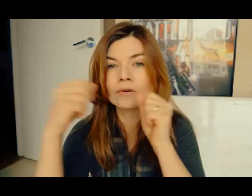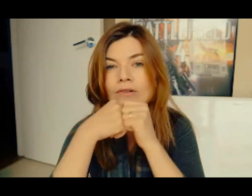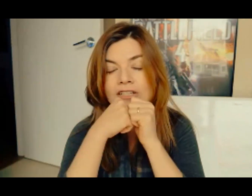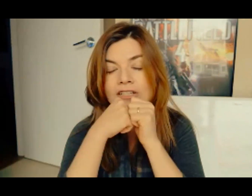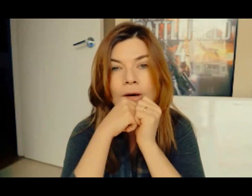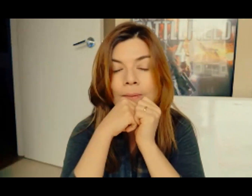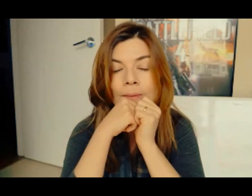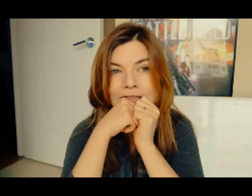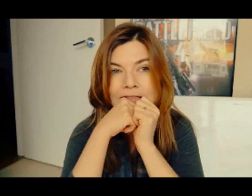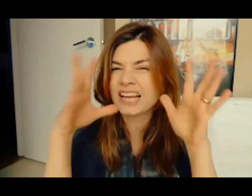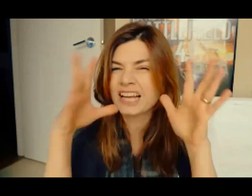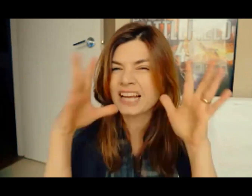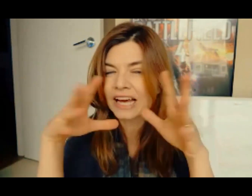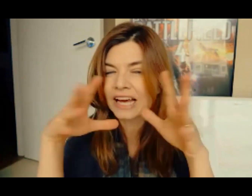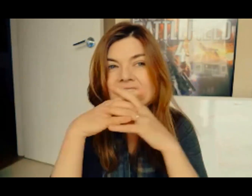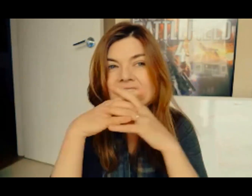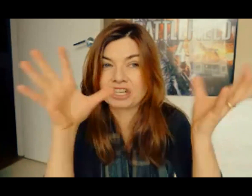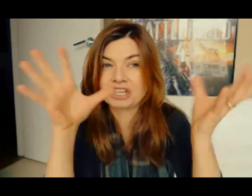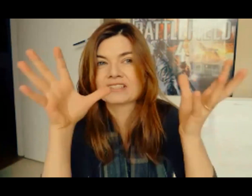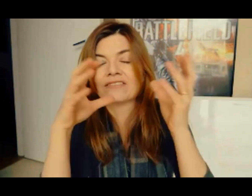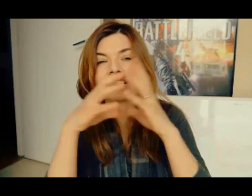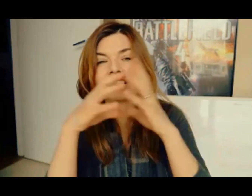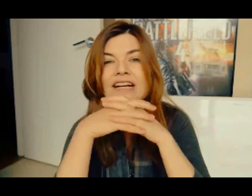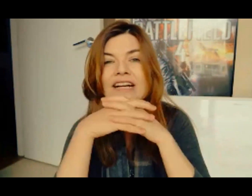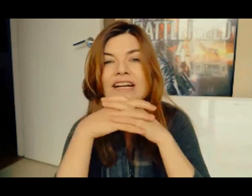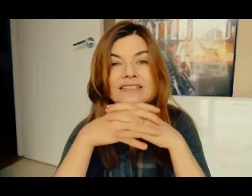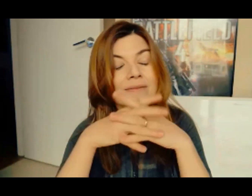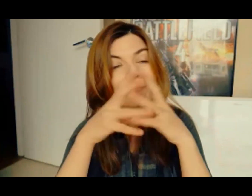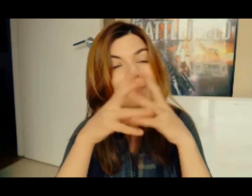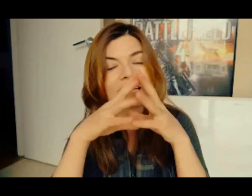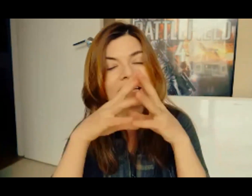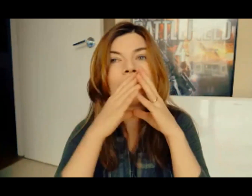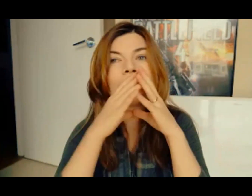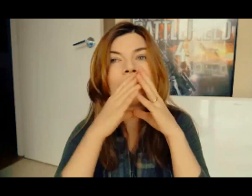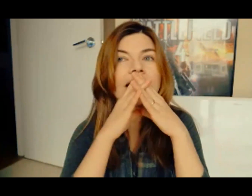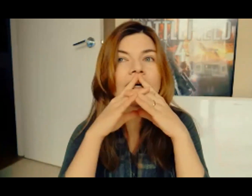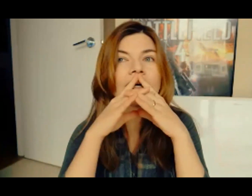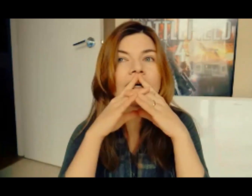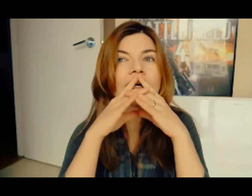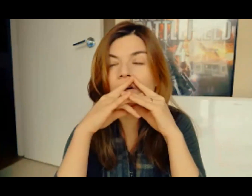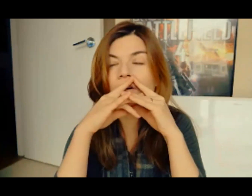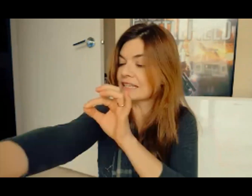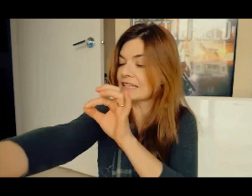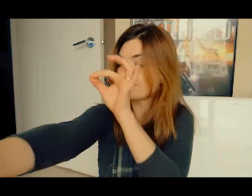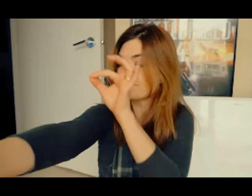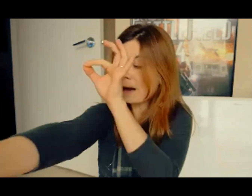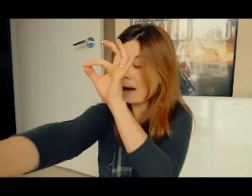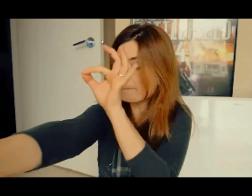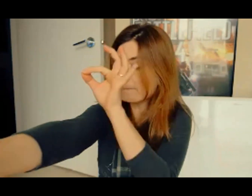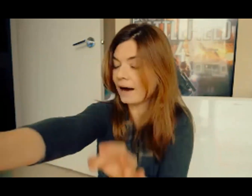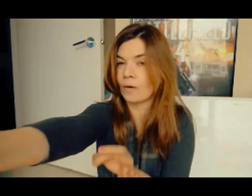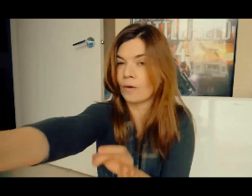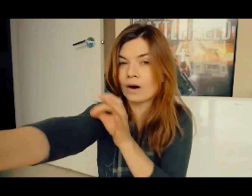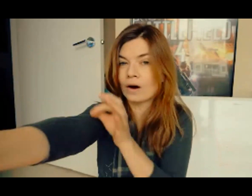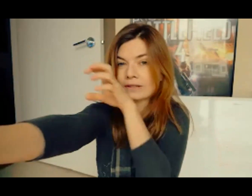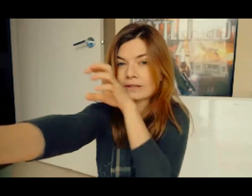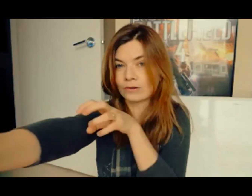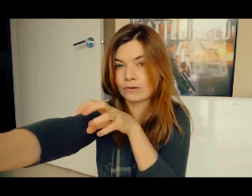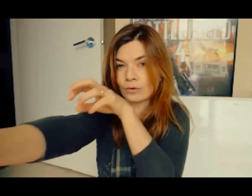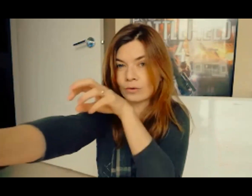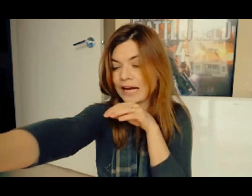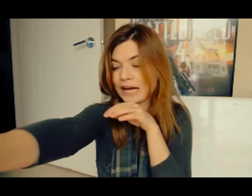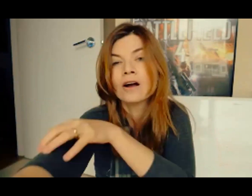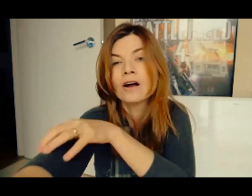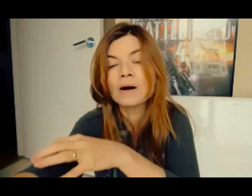com contraste no meu braço. E aí o que era nice já não estava tão nice assim, mas ainda pioraria um pouquinho. Eles amarram o treco